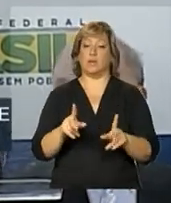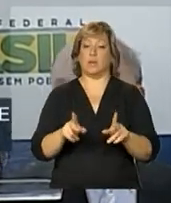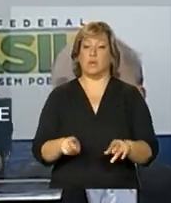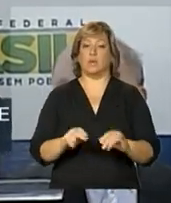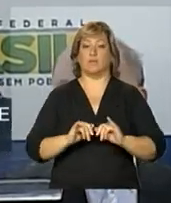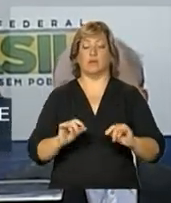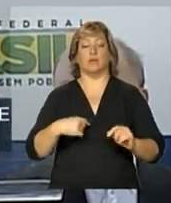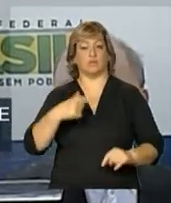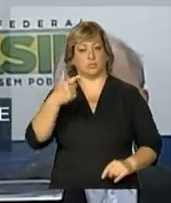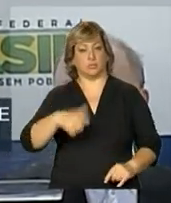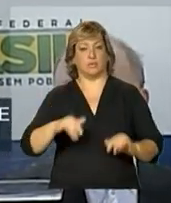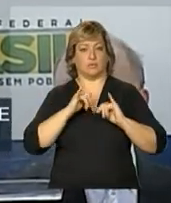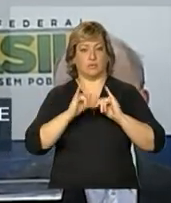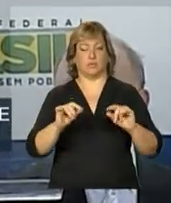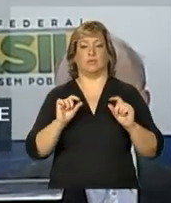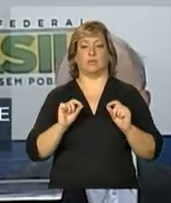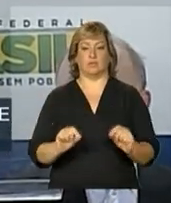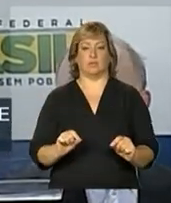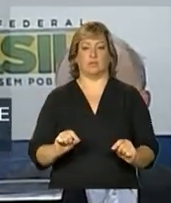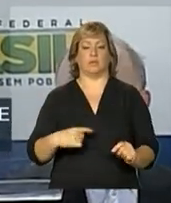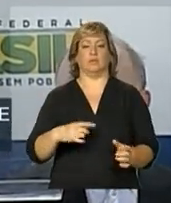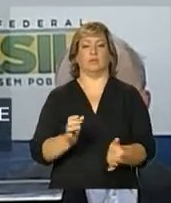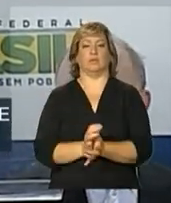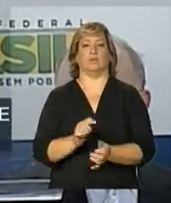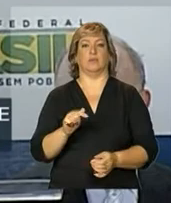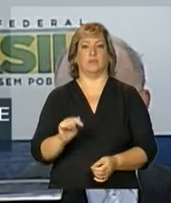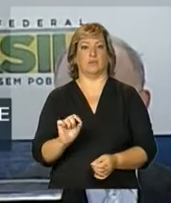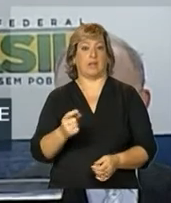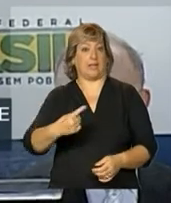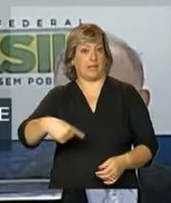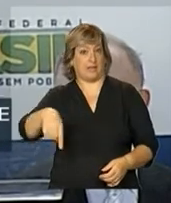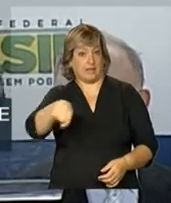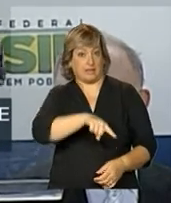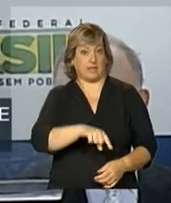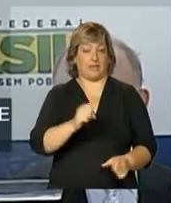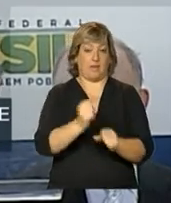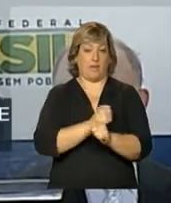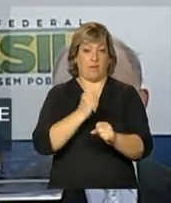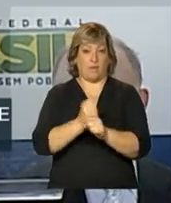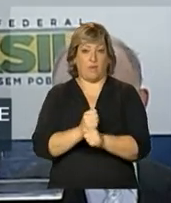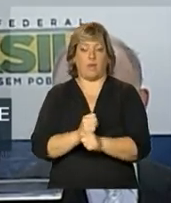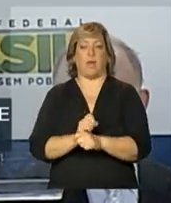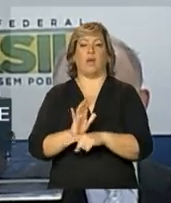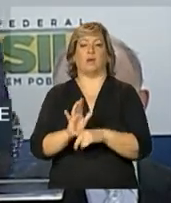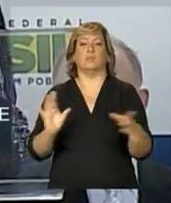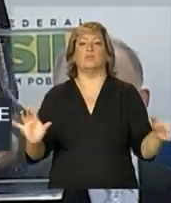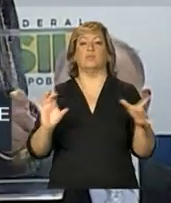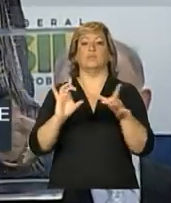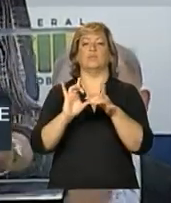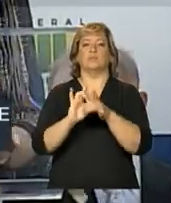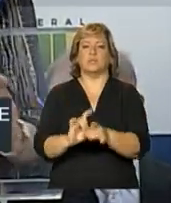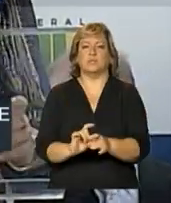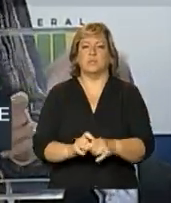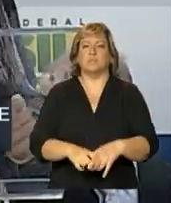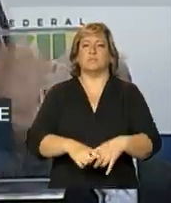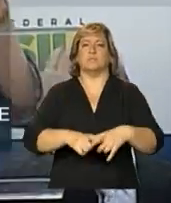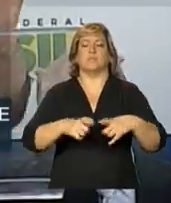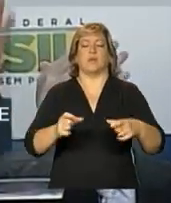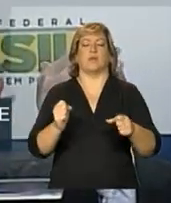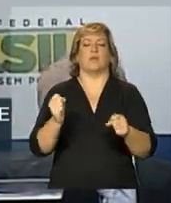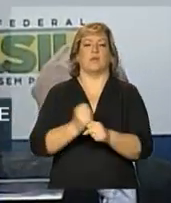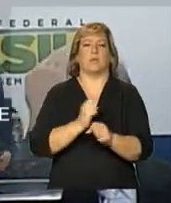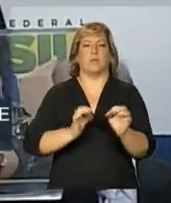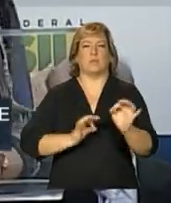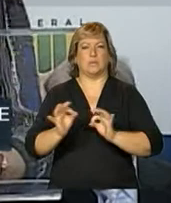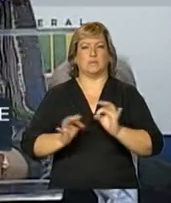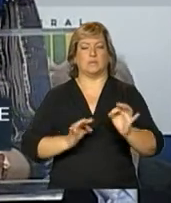repito mais uma vez o possato elas integram esse desafio imenso do Brasil em busca